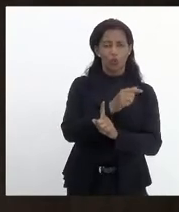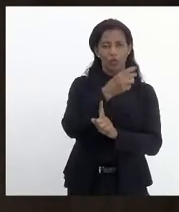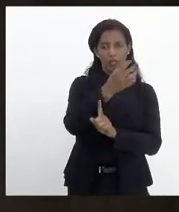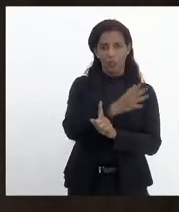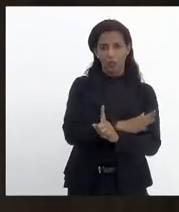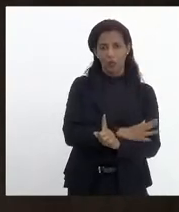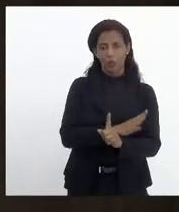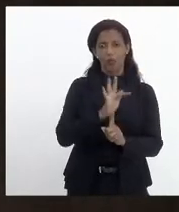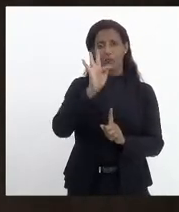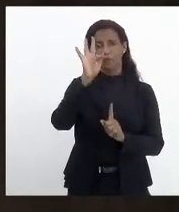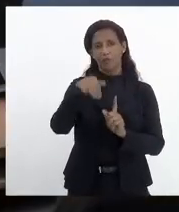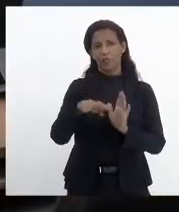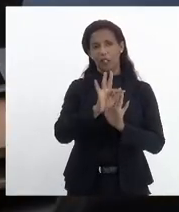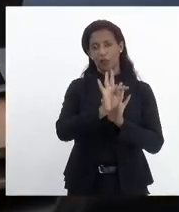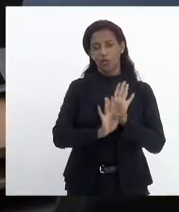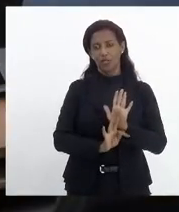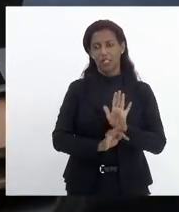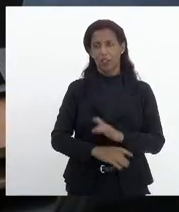e pedindo forma final de redação.